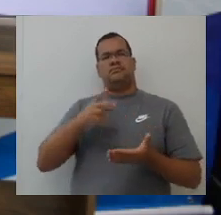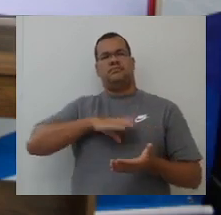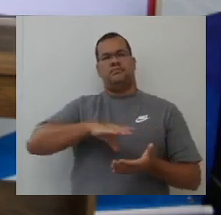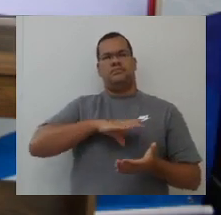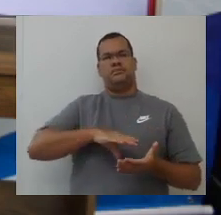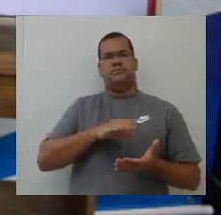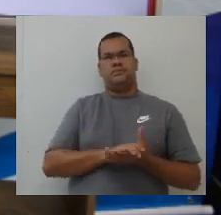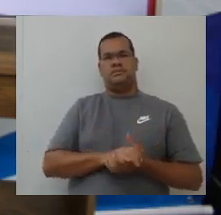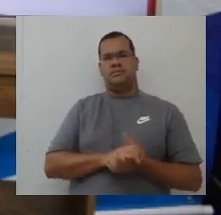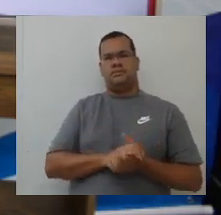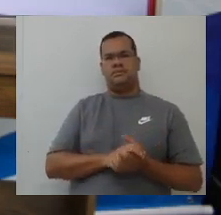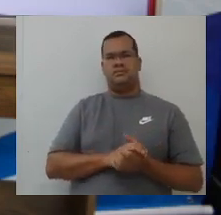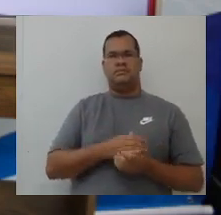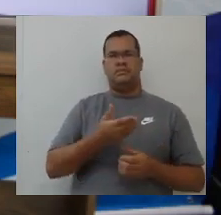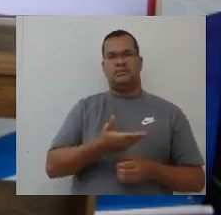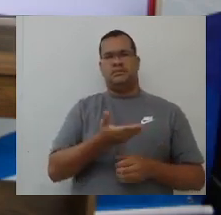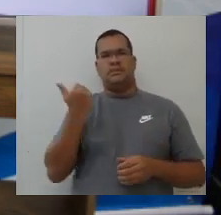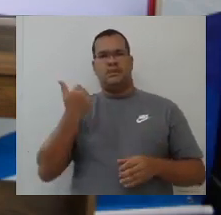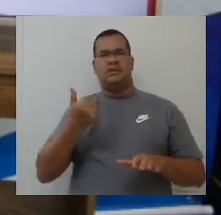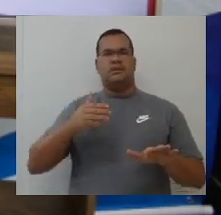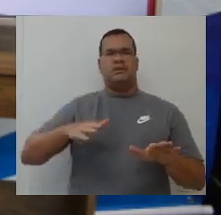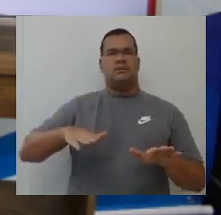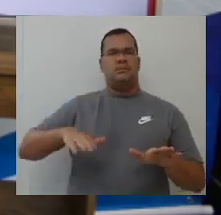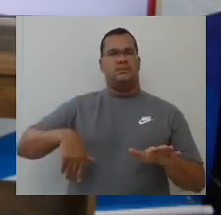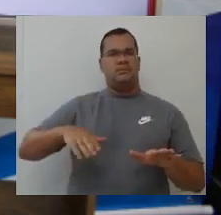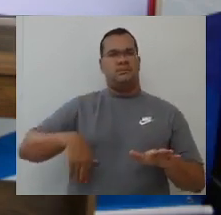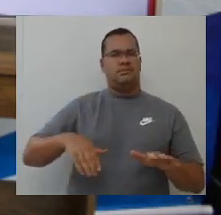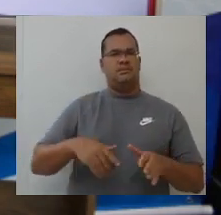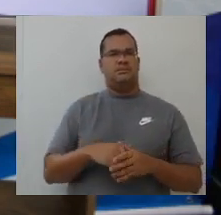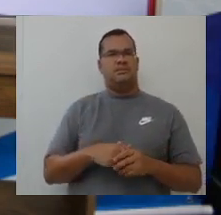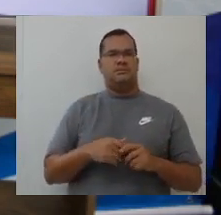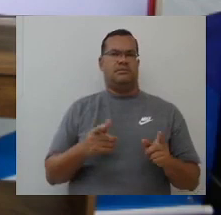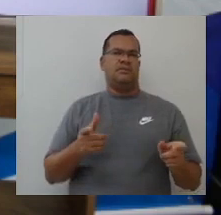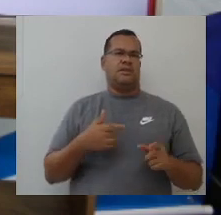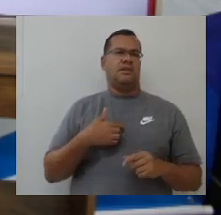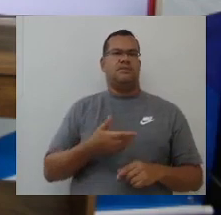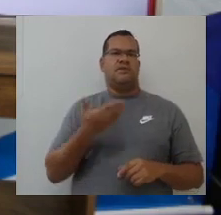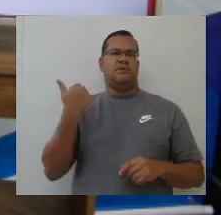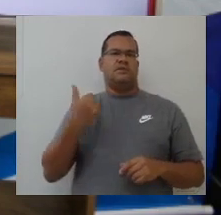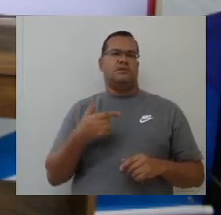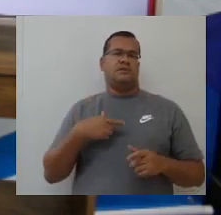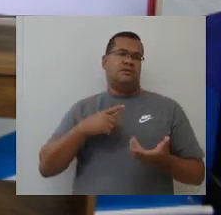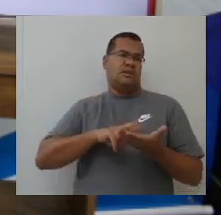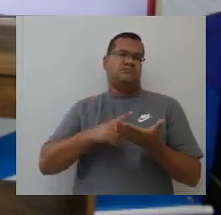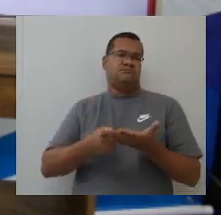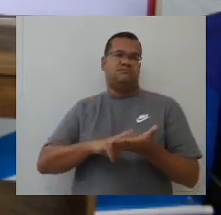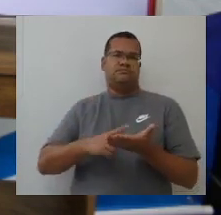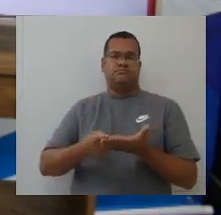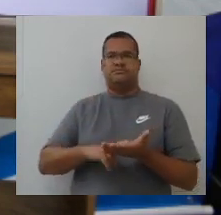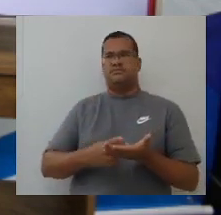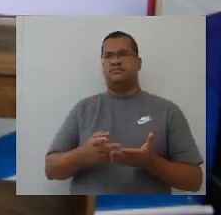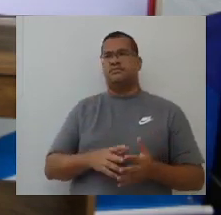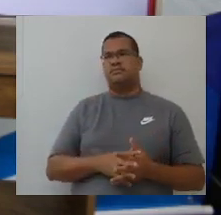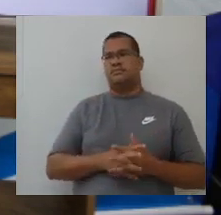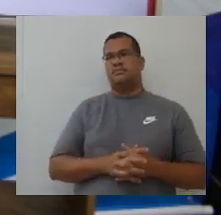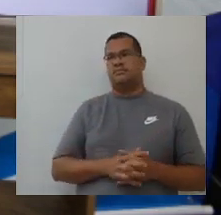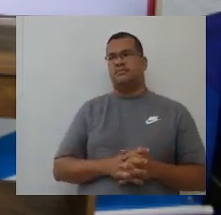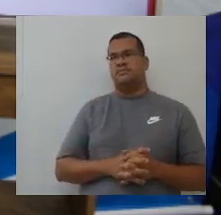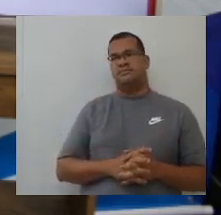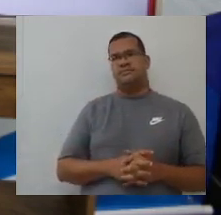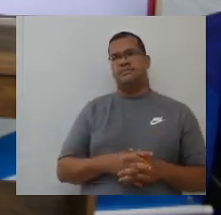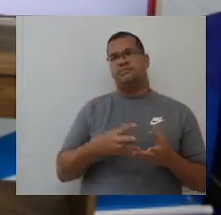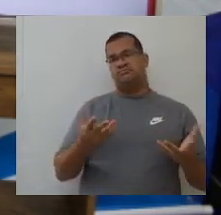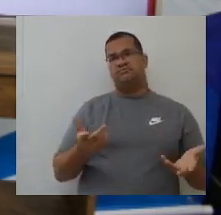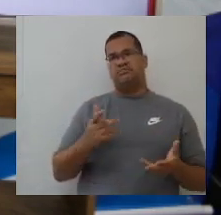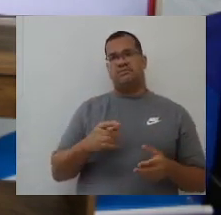Vamos, bora pra praia, bora? Vamos! Beleza? Então há várias formas aí de tradução. Beleza? O que vocês devem se importar mais